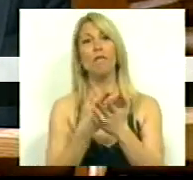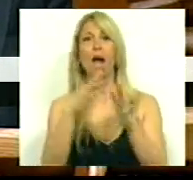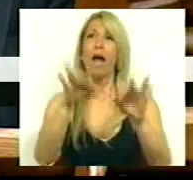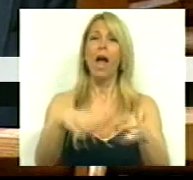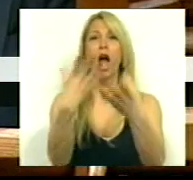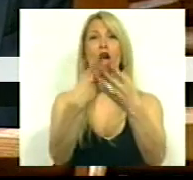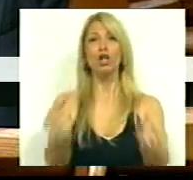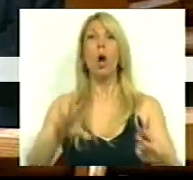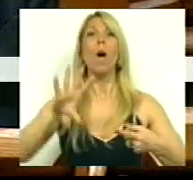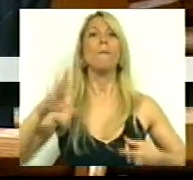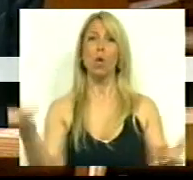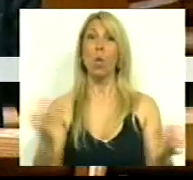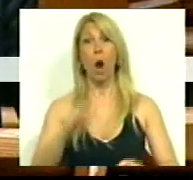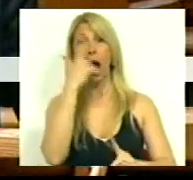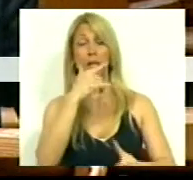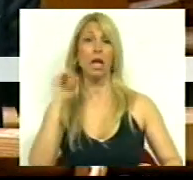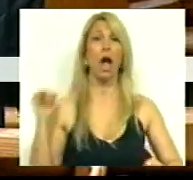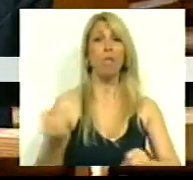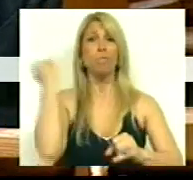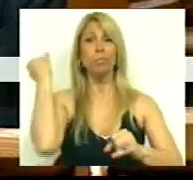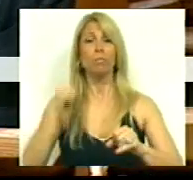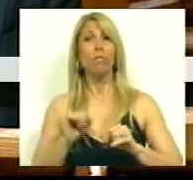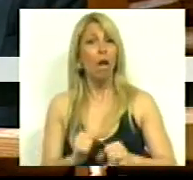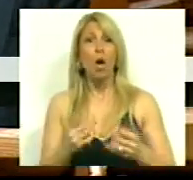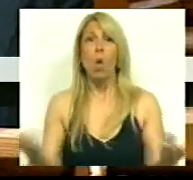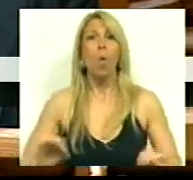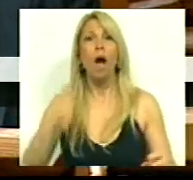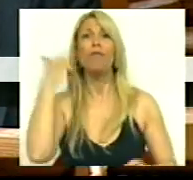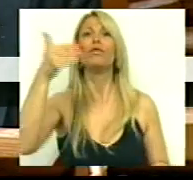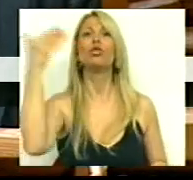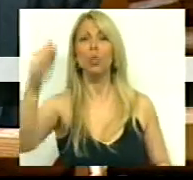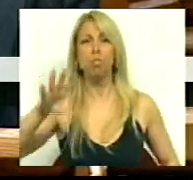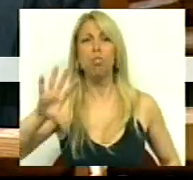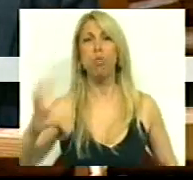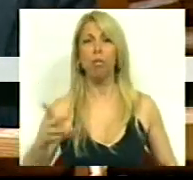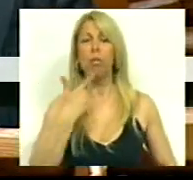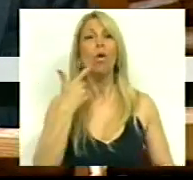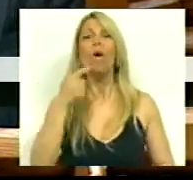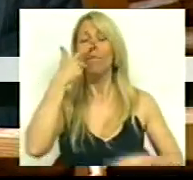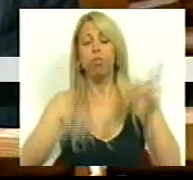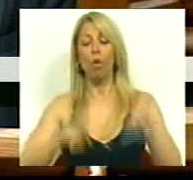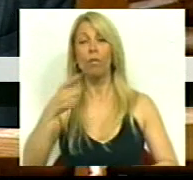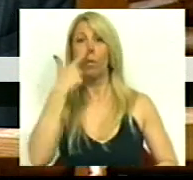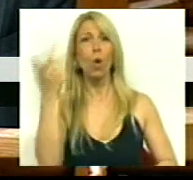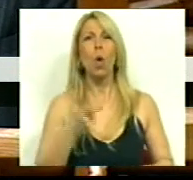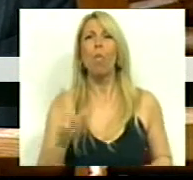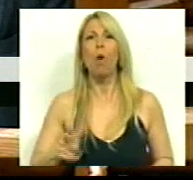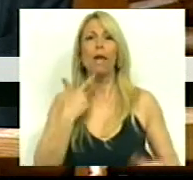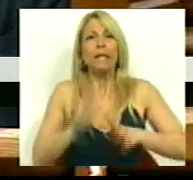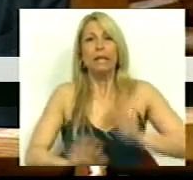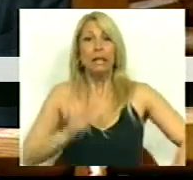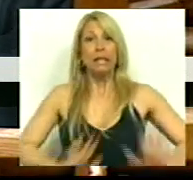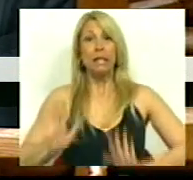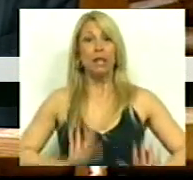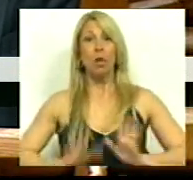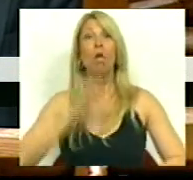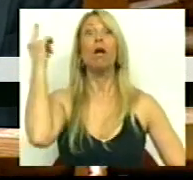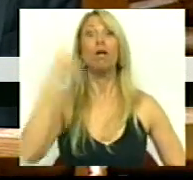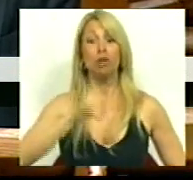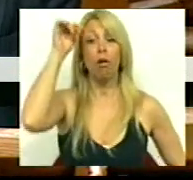a sua rejeição não há futuro para o nosso povo. Não pode haver nenhuma hesitação na exigência de admissão imediata